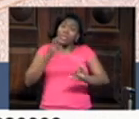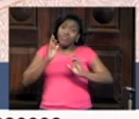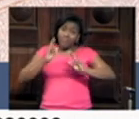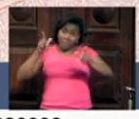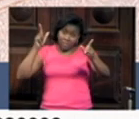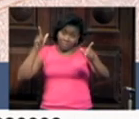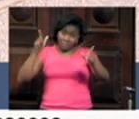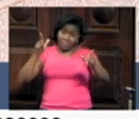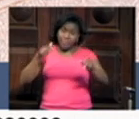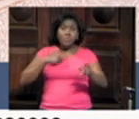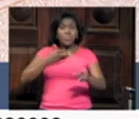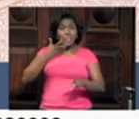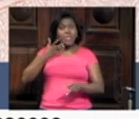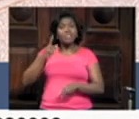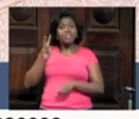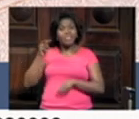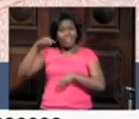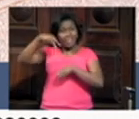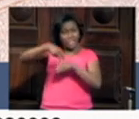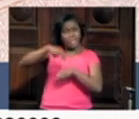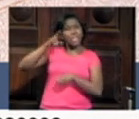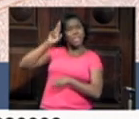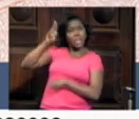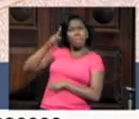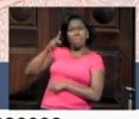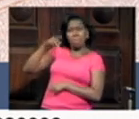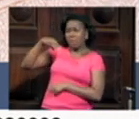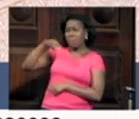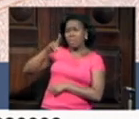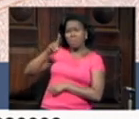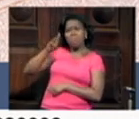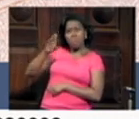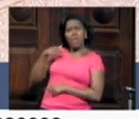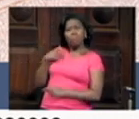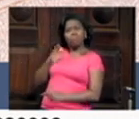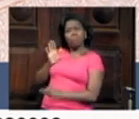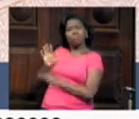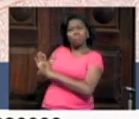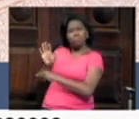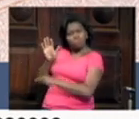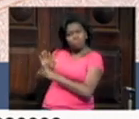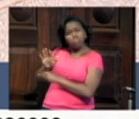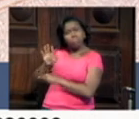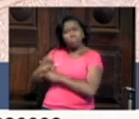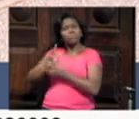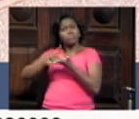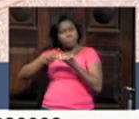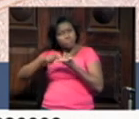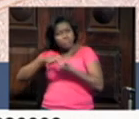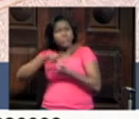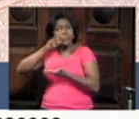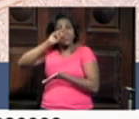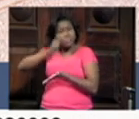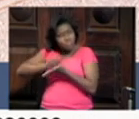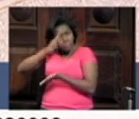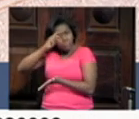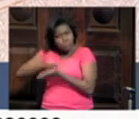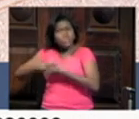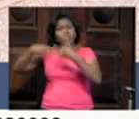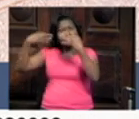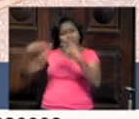Eu gostaria de chegar aqui como líder do PMDB e poder defender as medidas que estão sendo